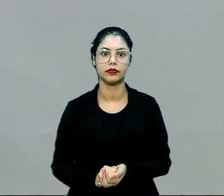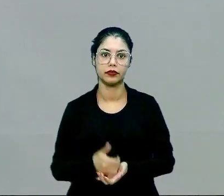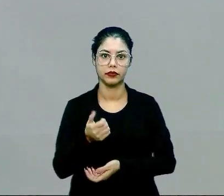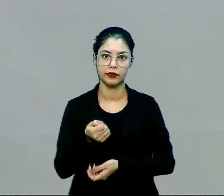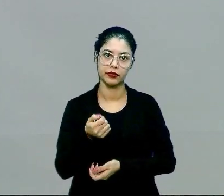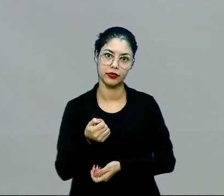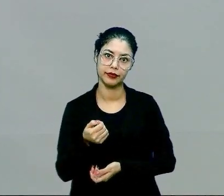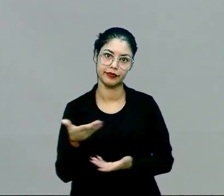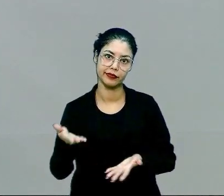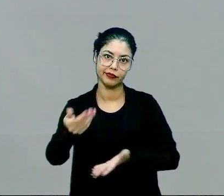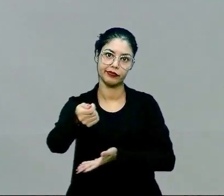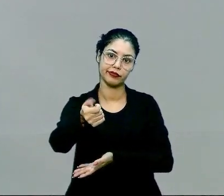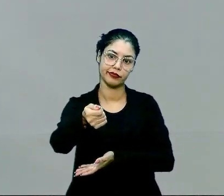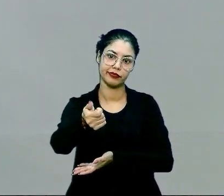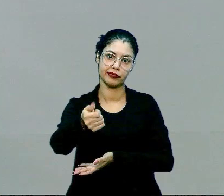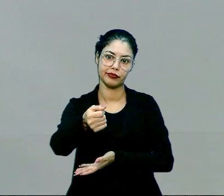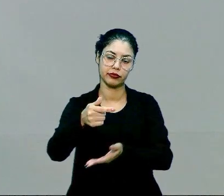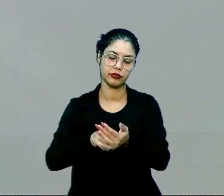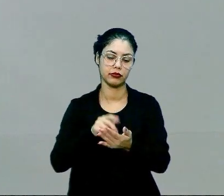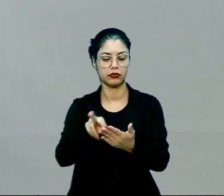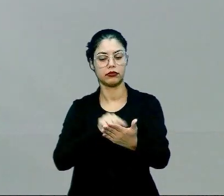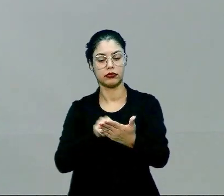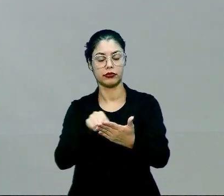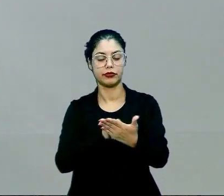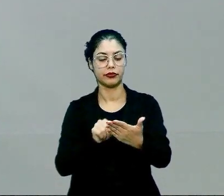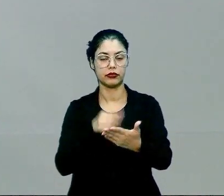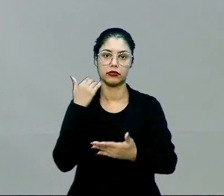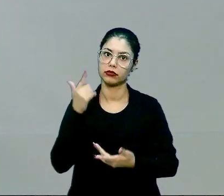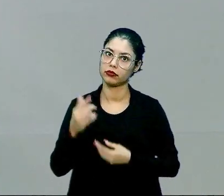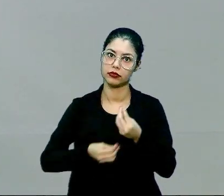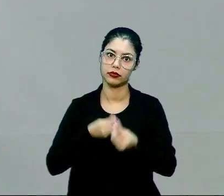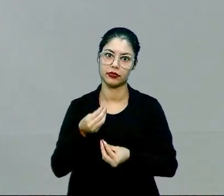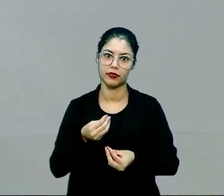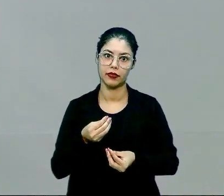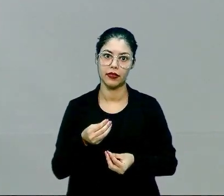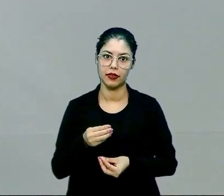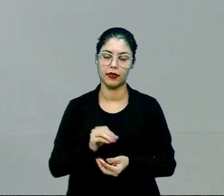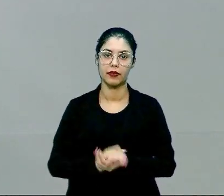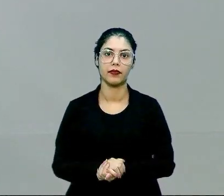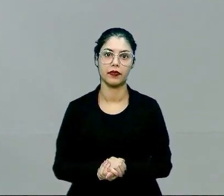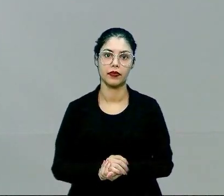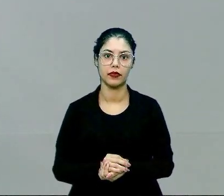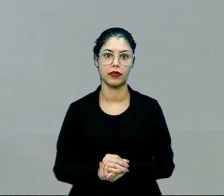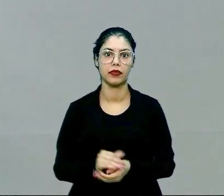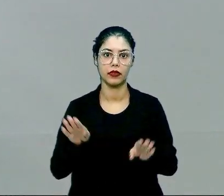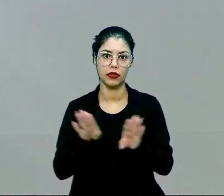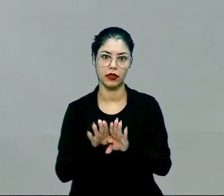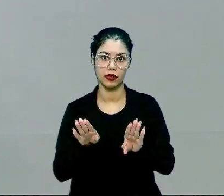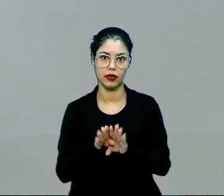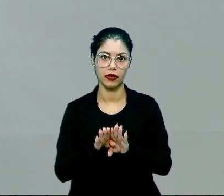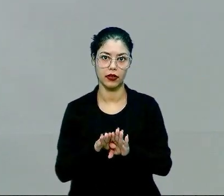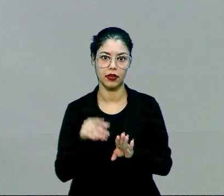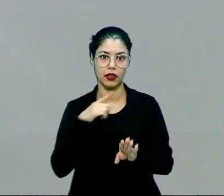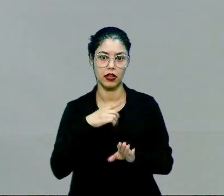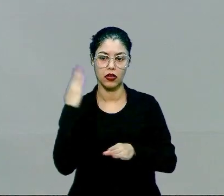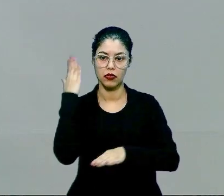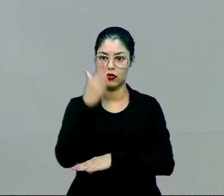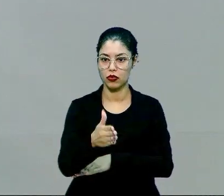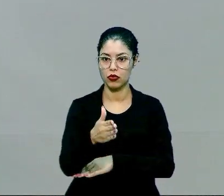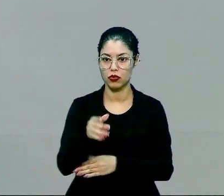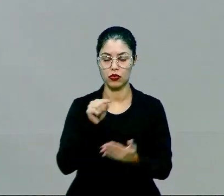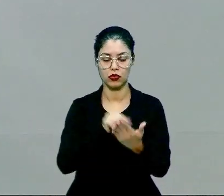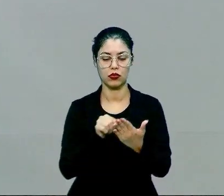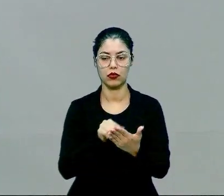quem é sedentário ficar só no controle não colaboraria. Então, compreendendo isso, tendo esse direcionamento, a gente vai direto